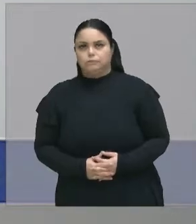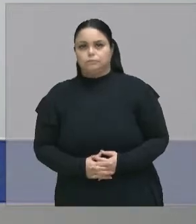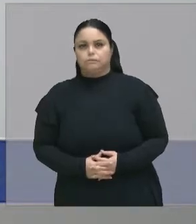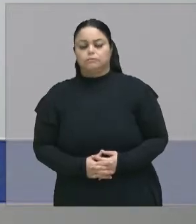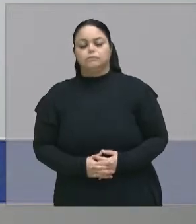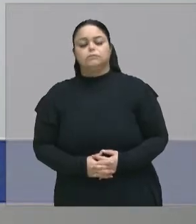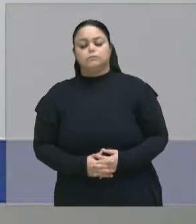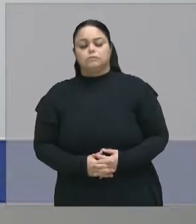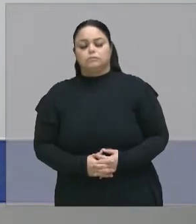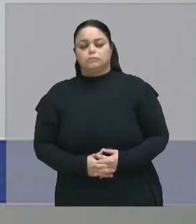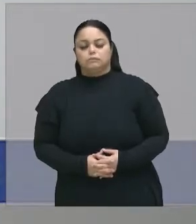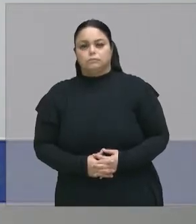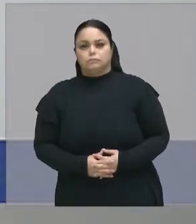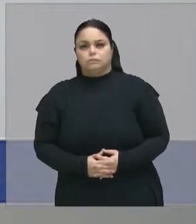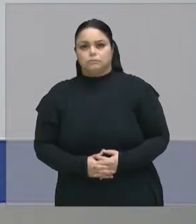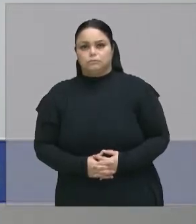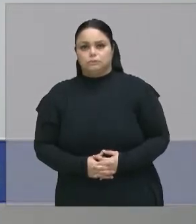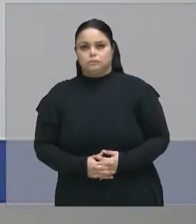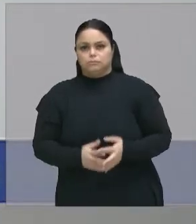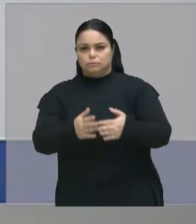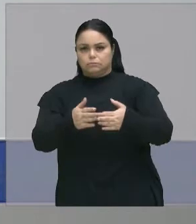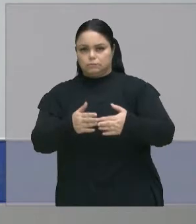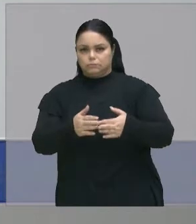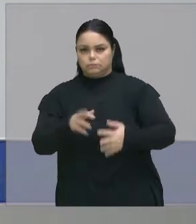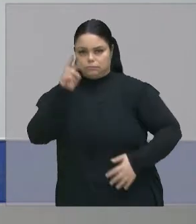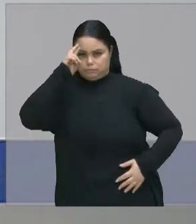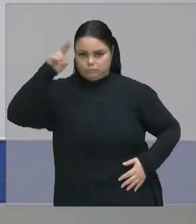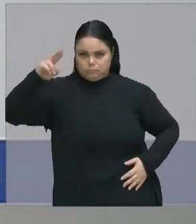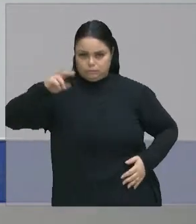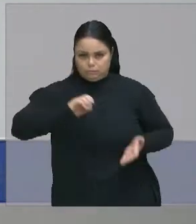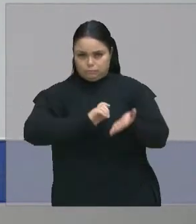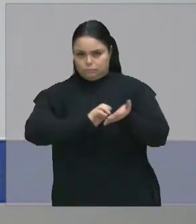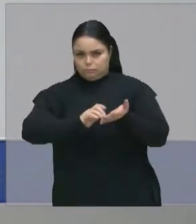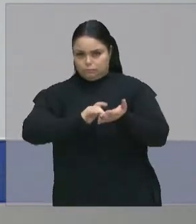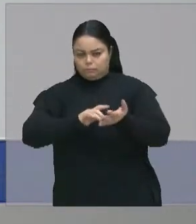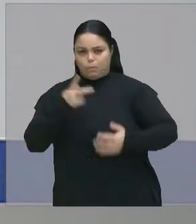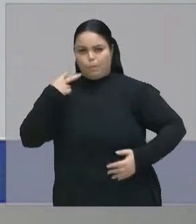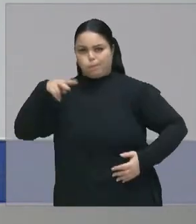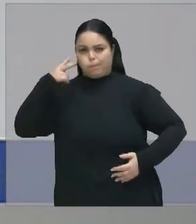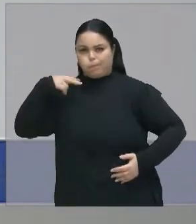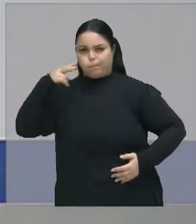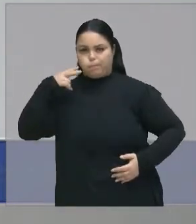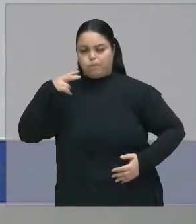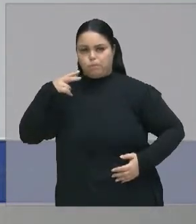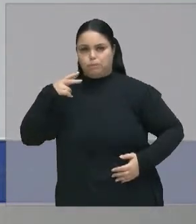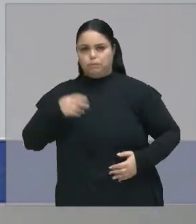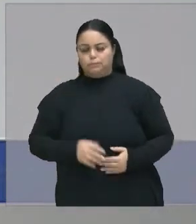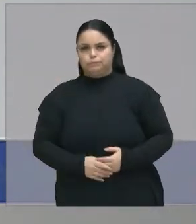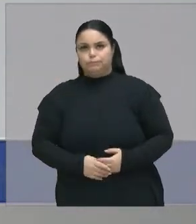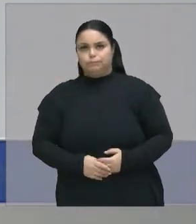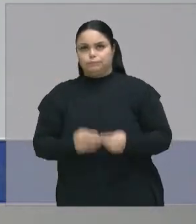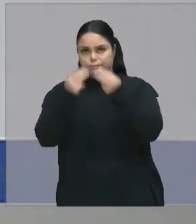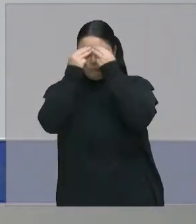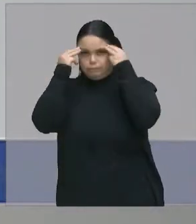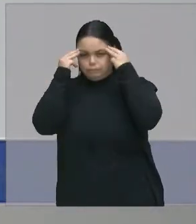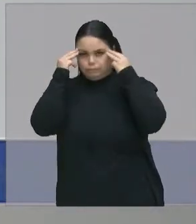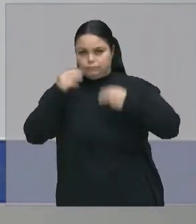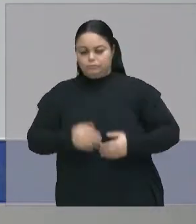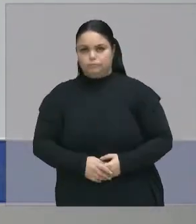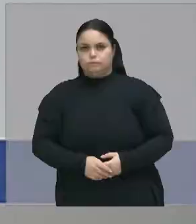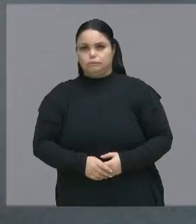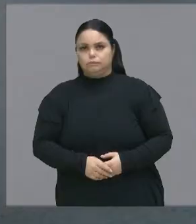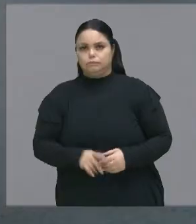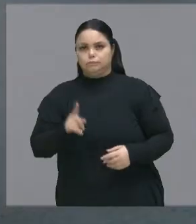Convoco o senhor secretário vereador Marcelo Garcia para fazer verificação